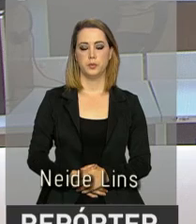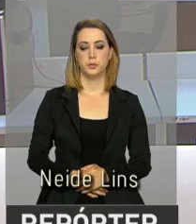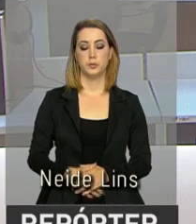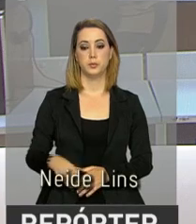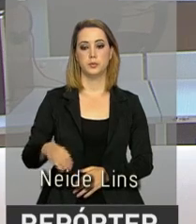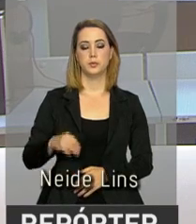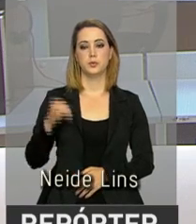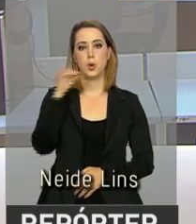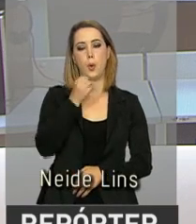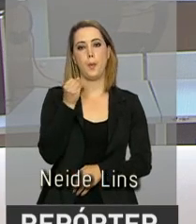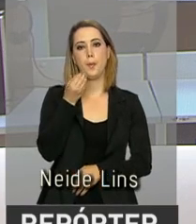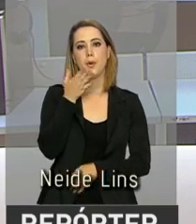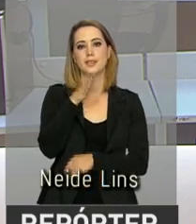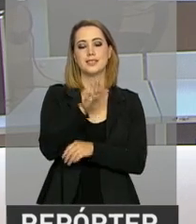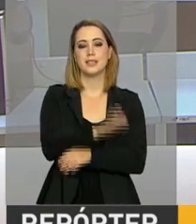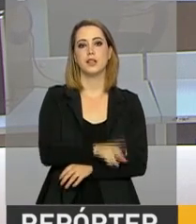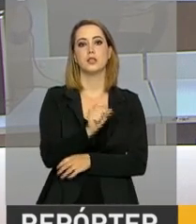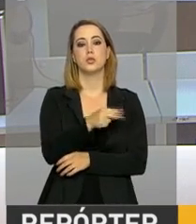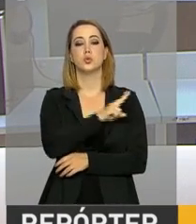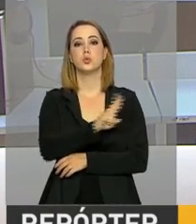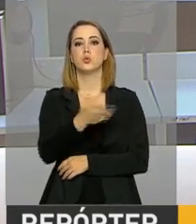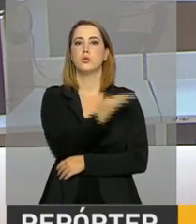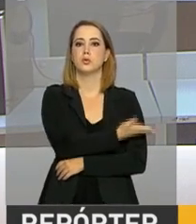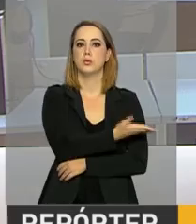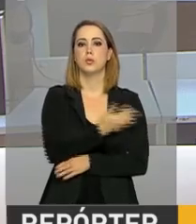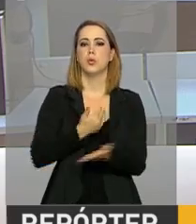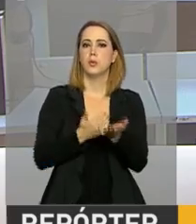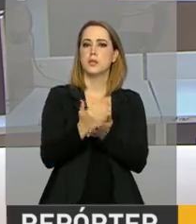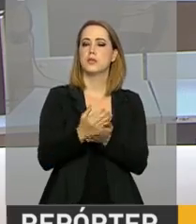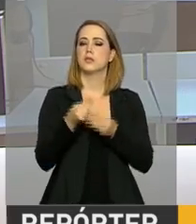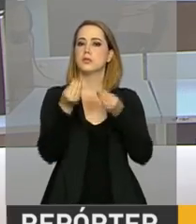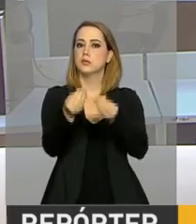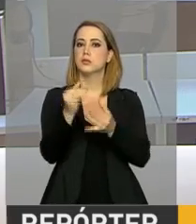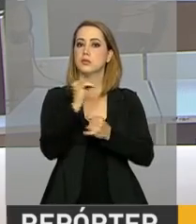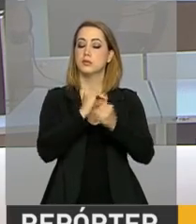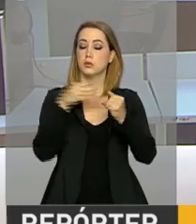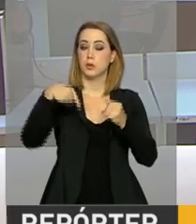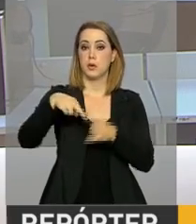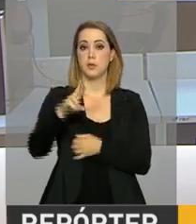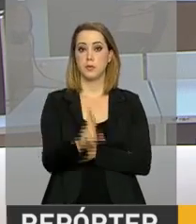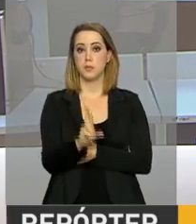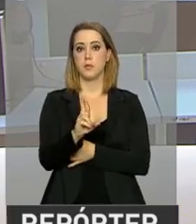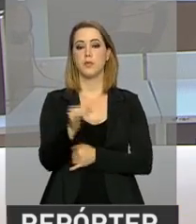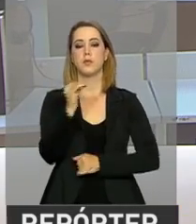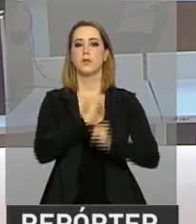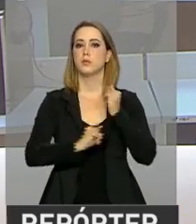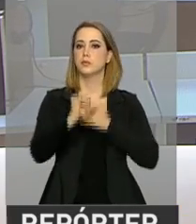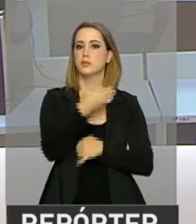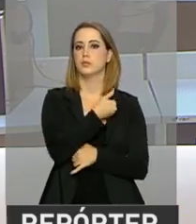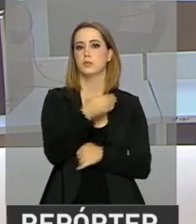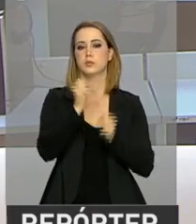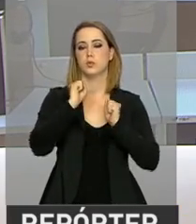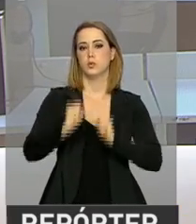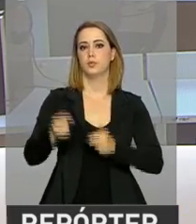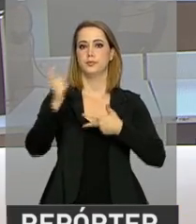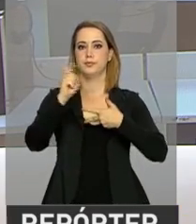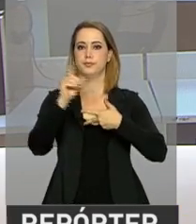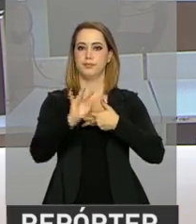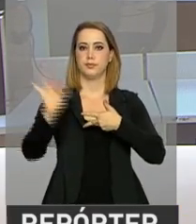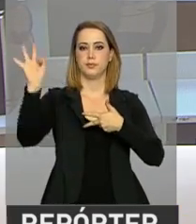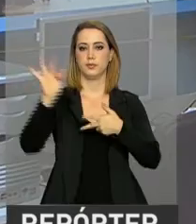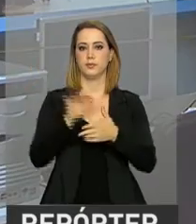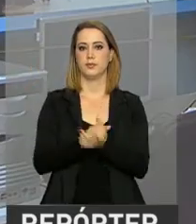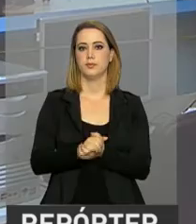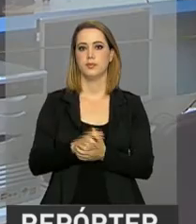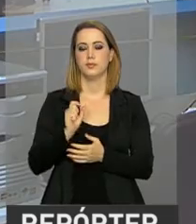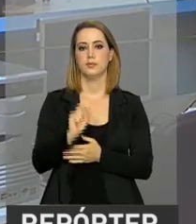olá boa tarde eu sou josé luiz filho ea partir de agora trago pra você aqui no repórter nbr notícias do poder executivo federal